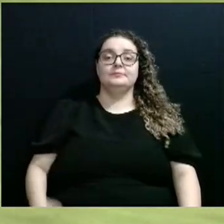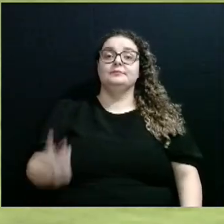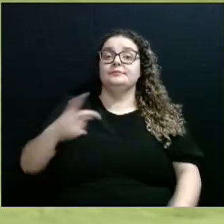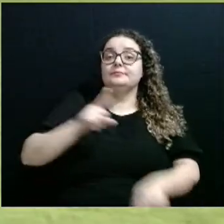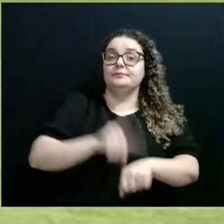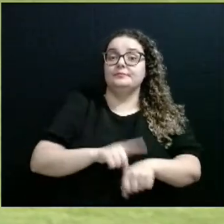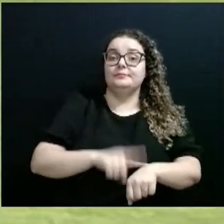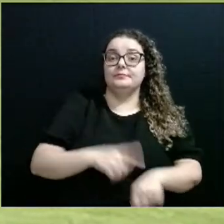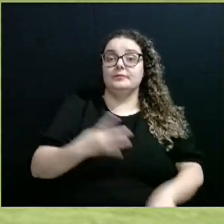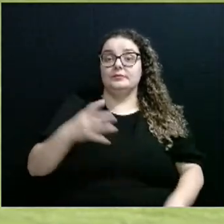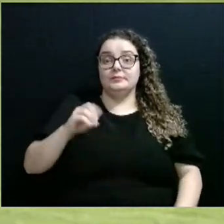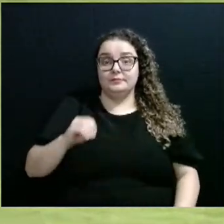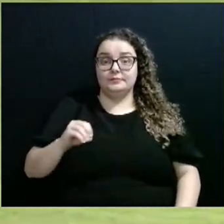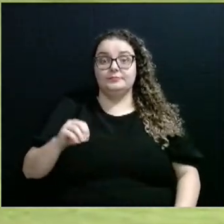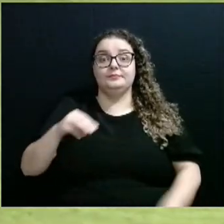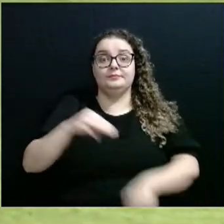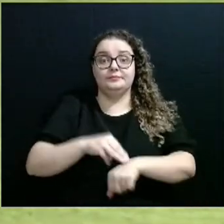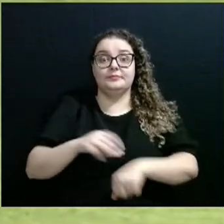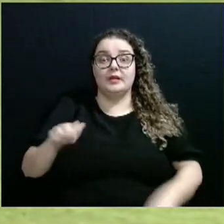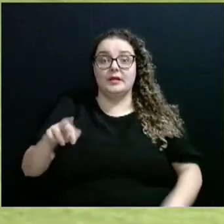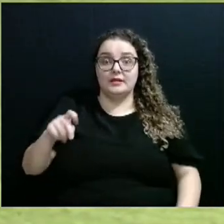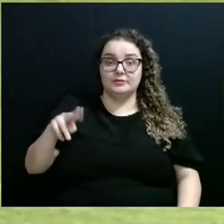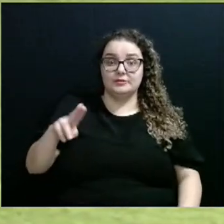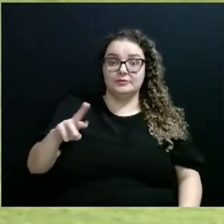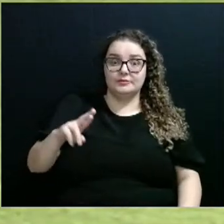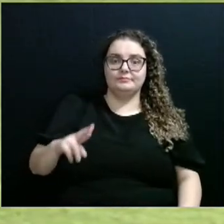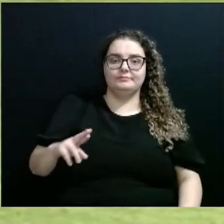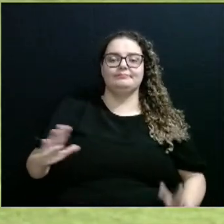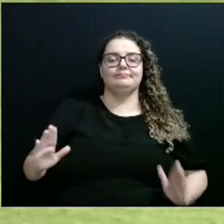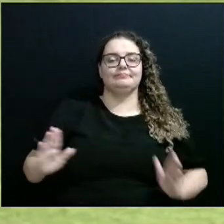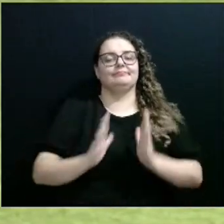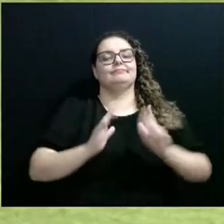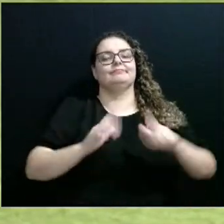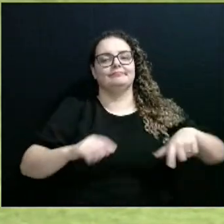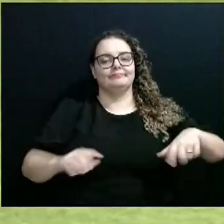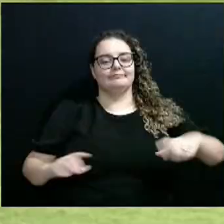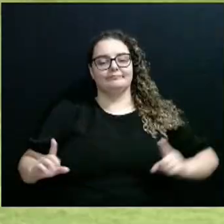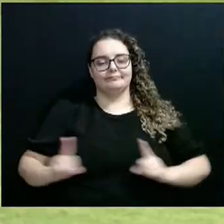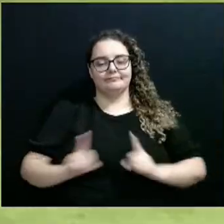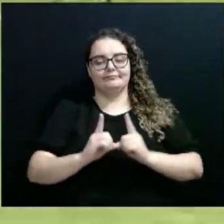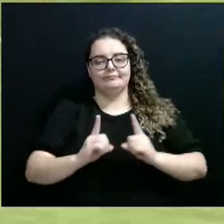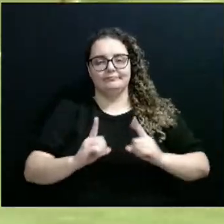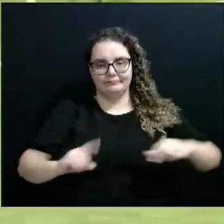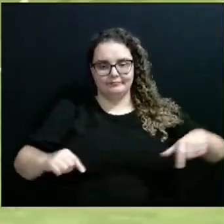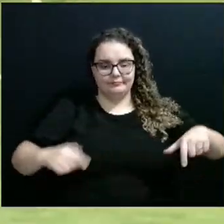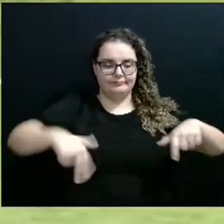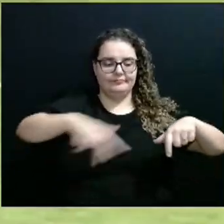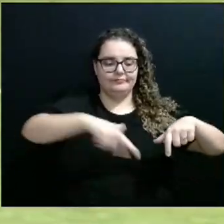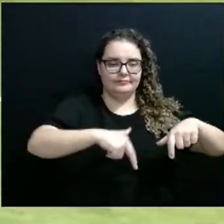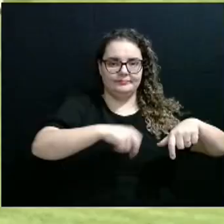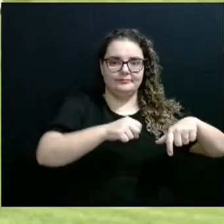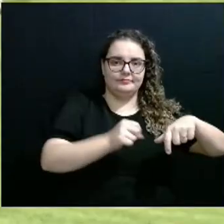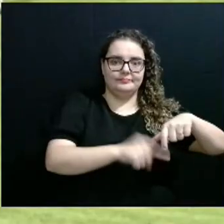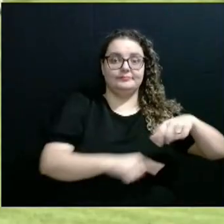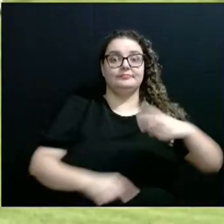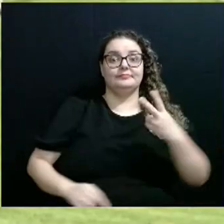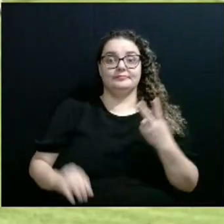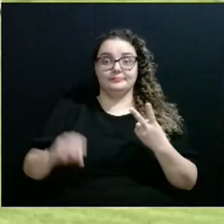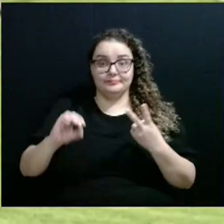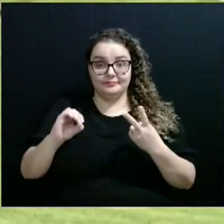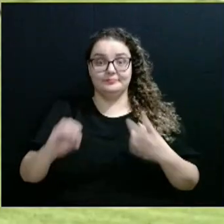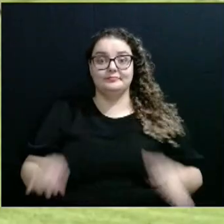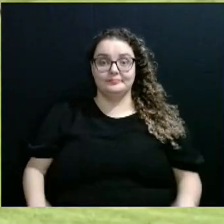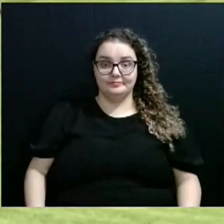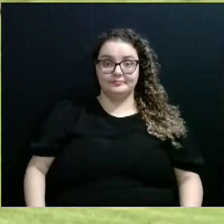40 minutos, Arthur saiu cara a cara com o goleiro, driblou e ampliou 2-0. Calma